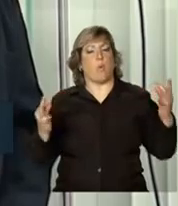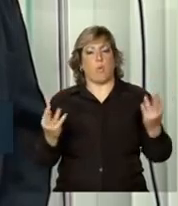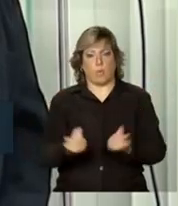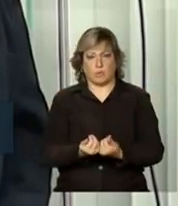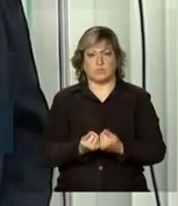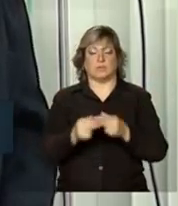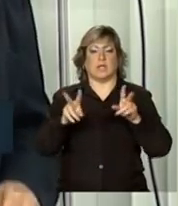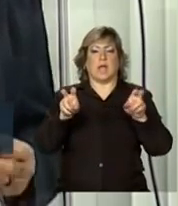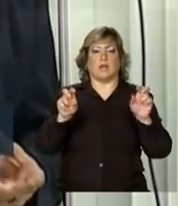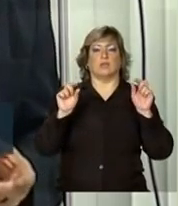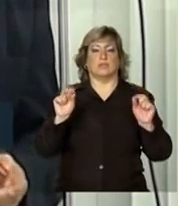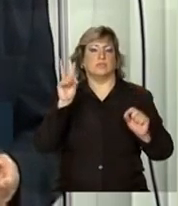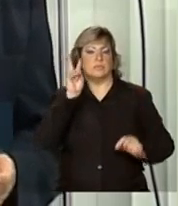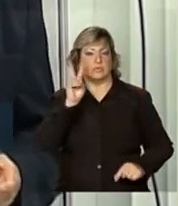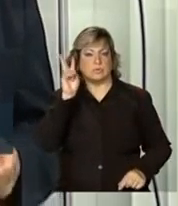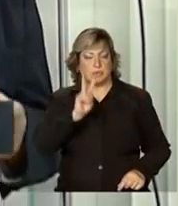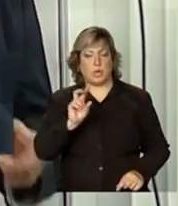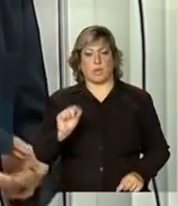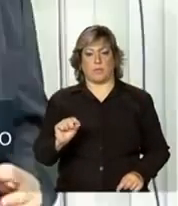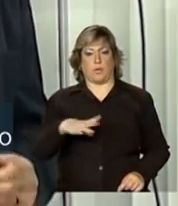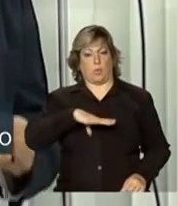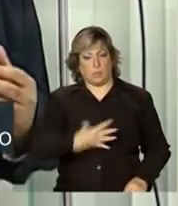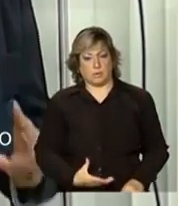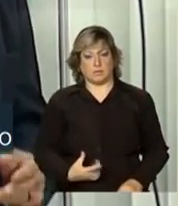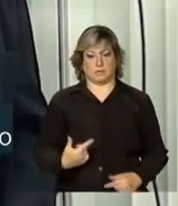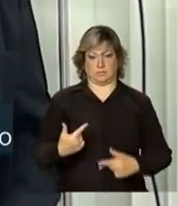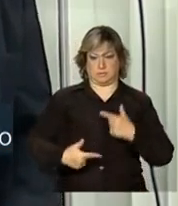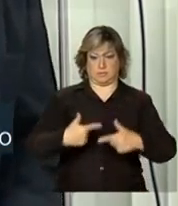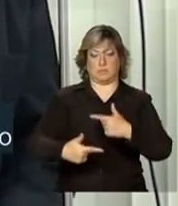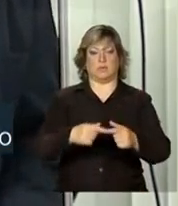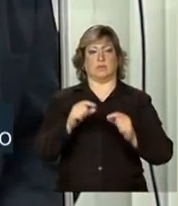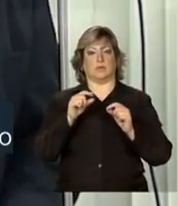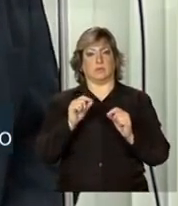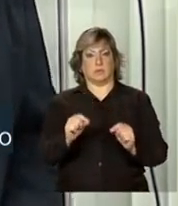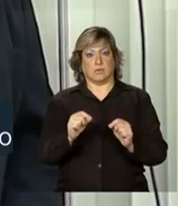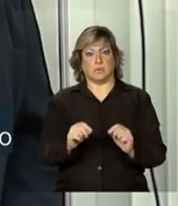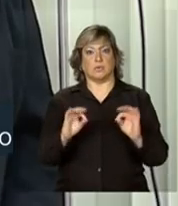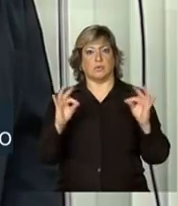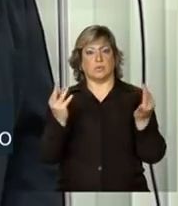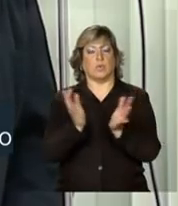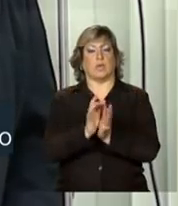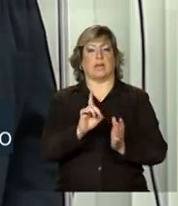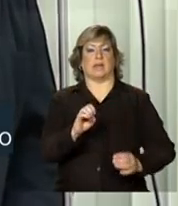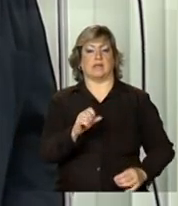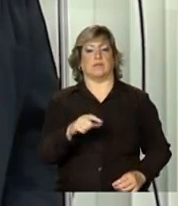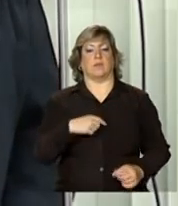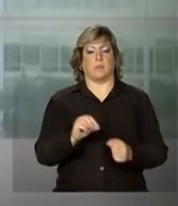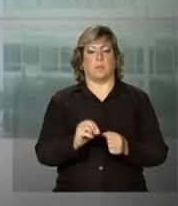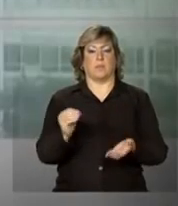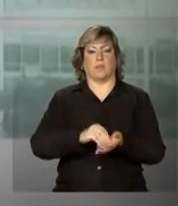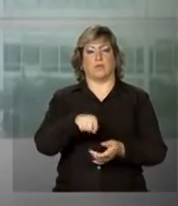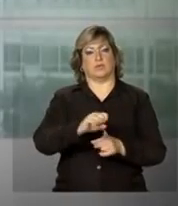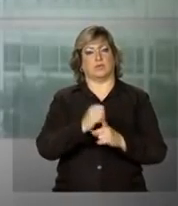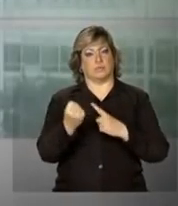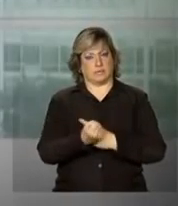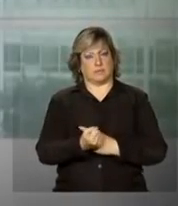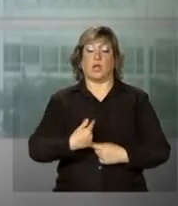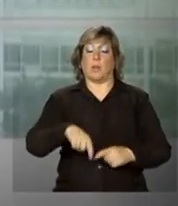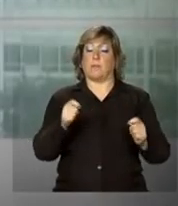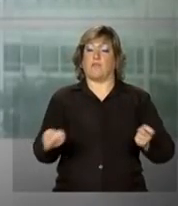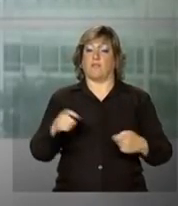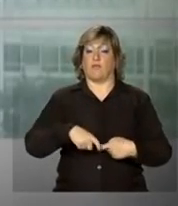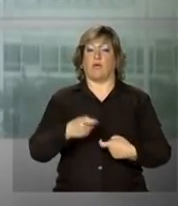as questões que estão, os desafios, na superação de todos os desafios que são colocados pela sociedade. E nós